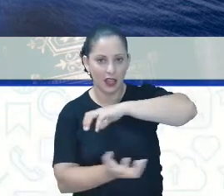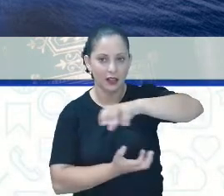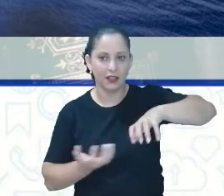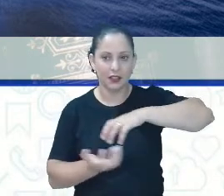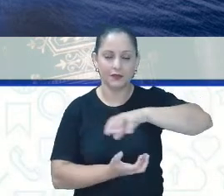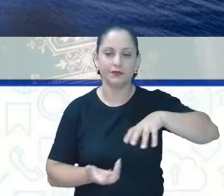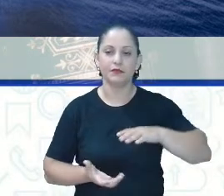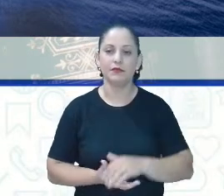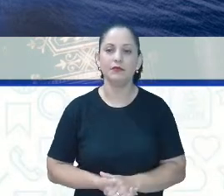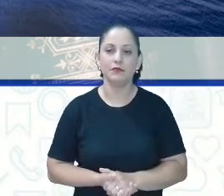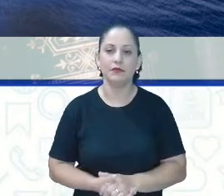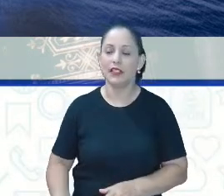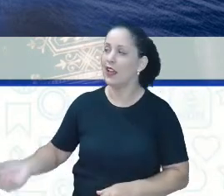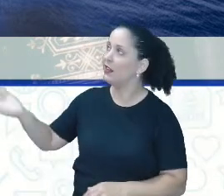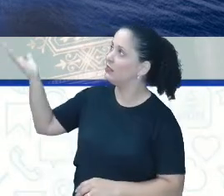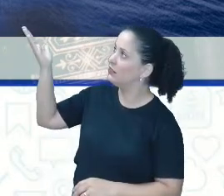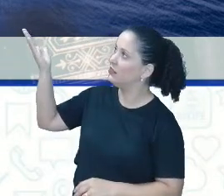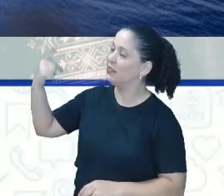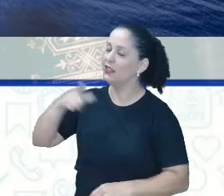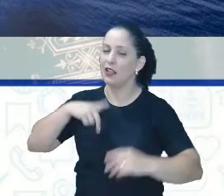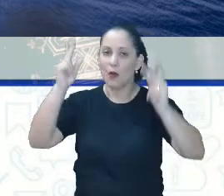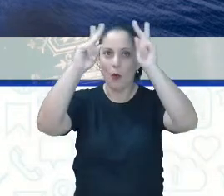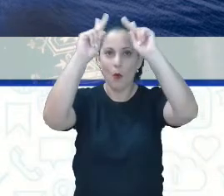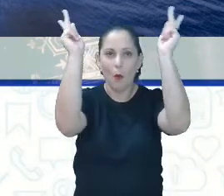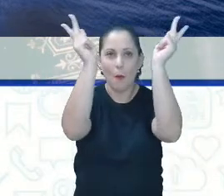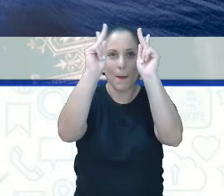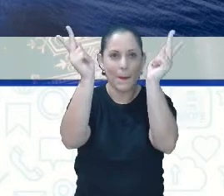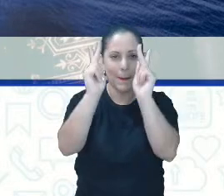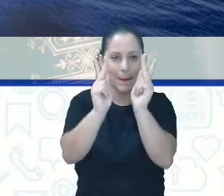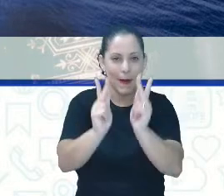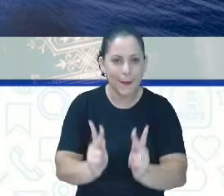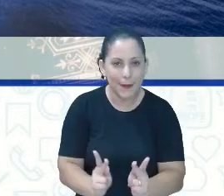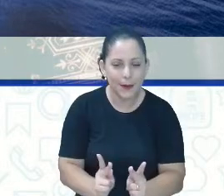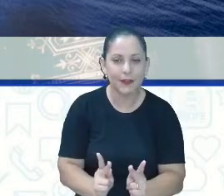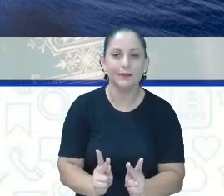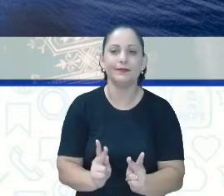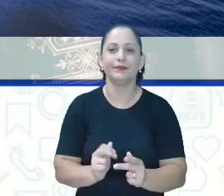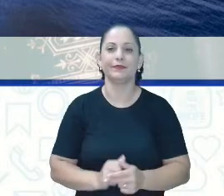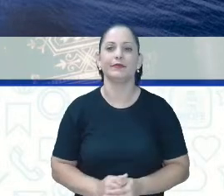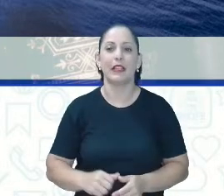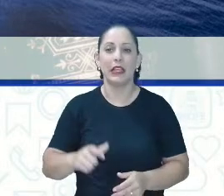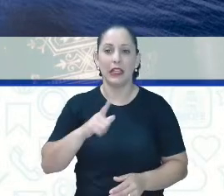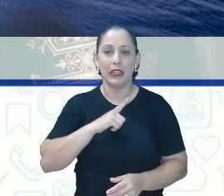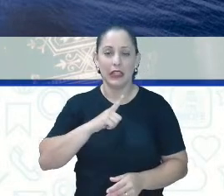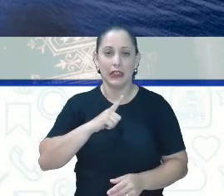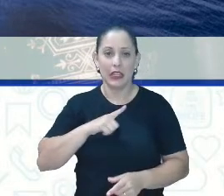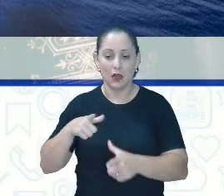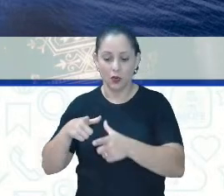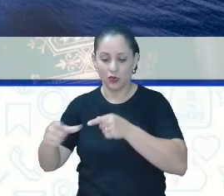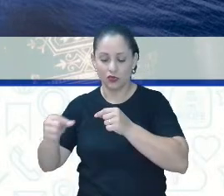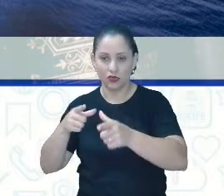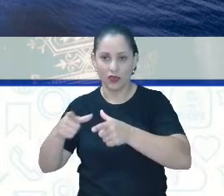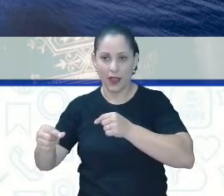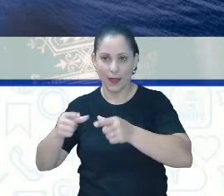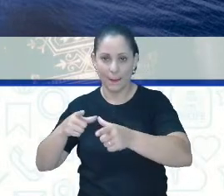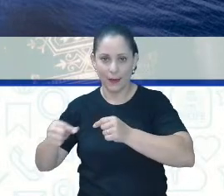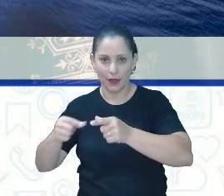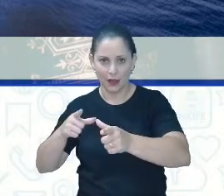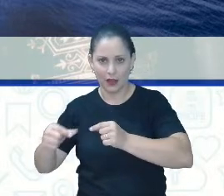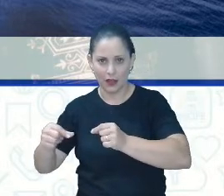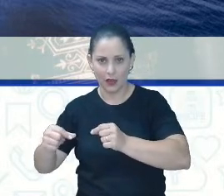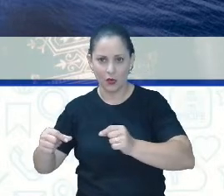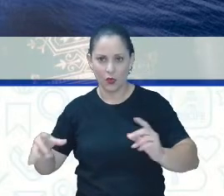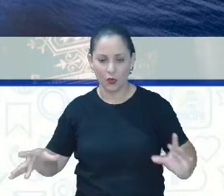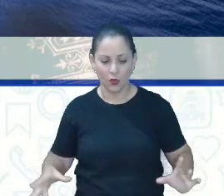o mapa, né? A ilha de Iwo Jima, ela está ligada territorialmente, né, ao país, né, do